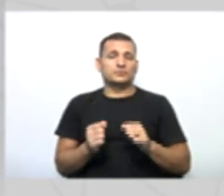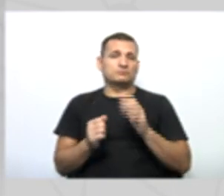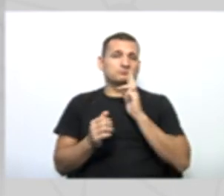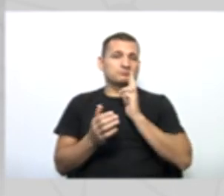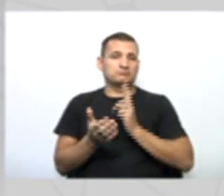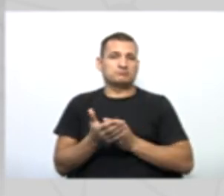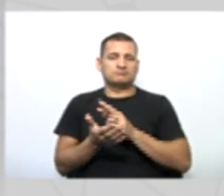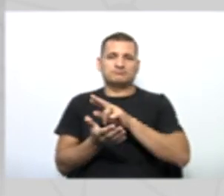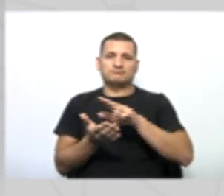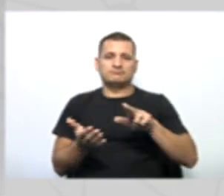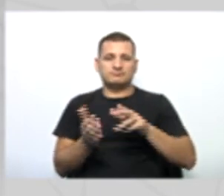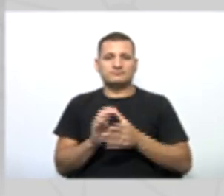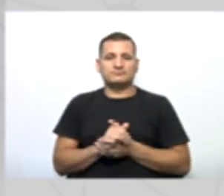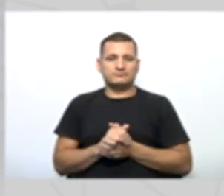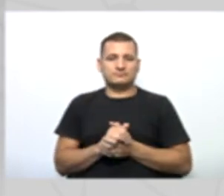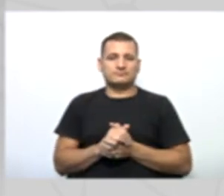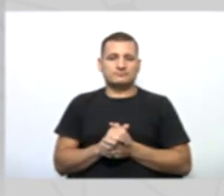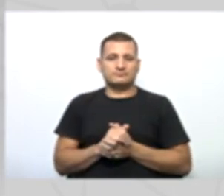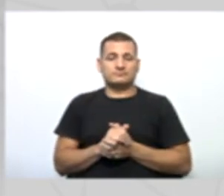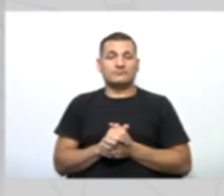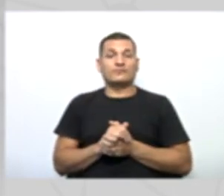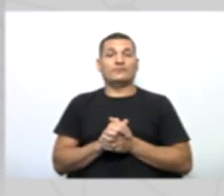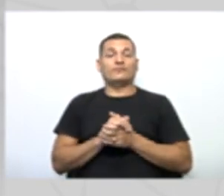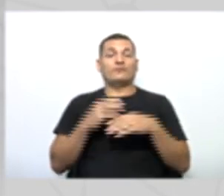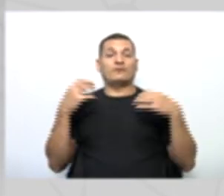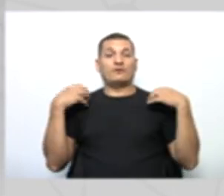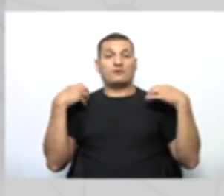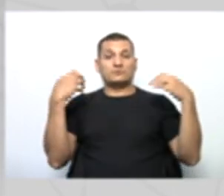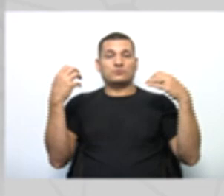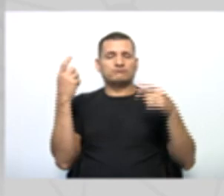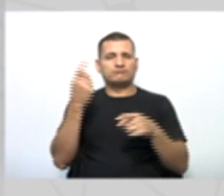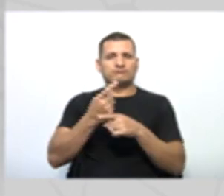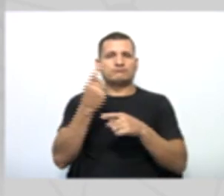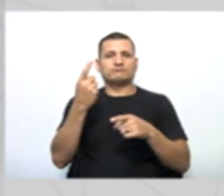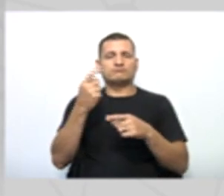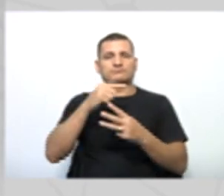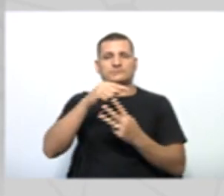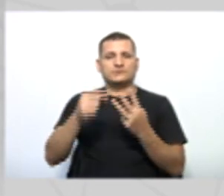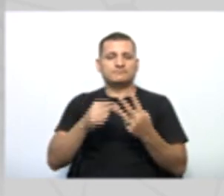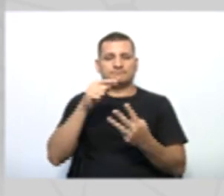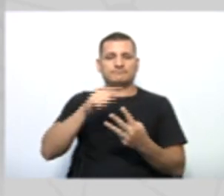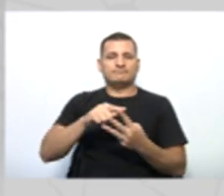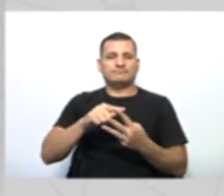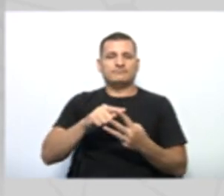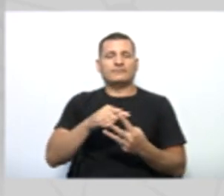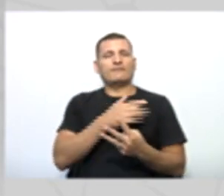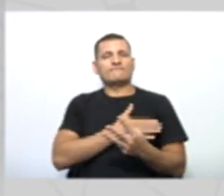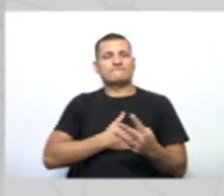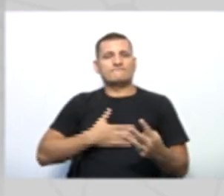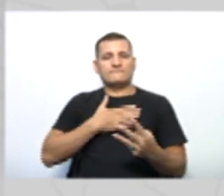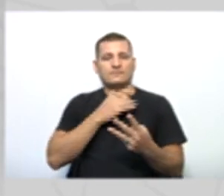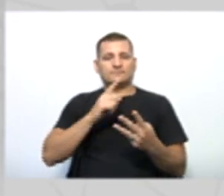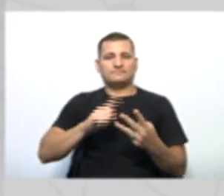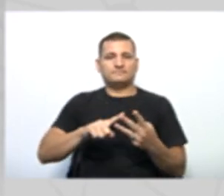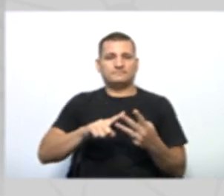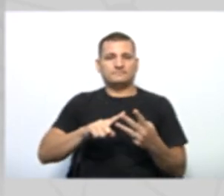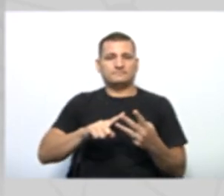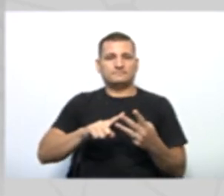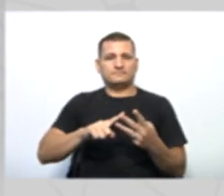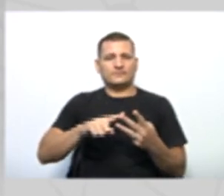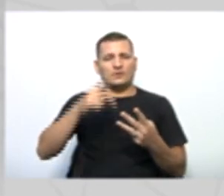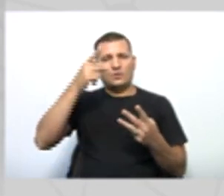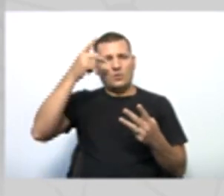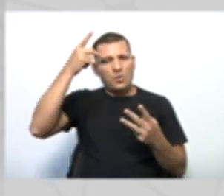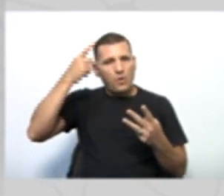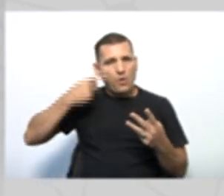né? Aristóteles encontrou 3 que era dado naquele tempo. Prazeres, honras e riqueza. E aí analisou